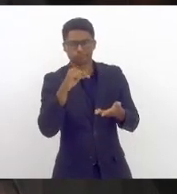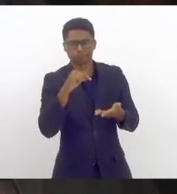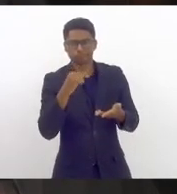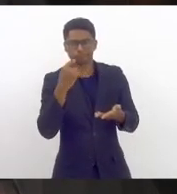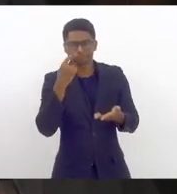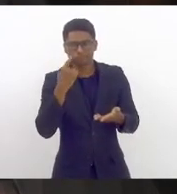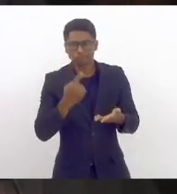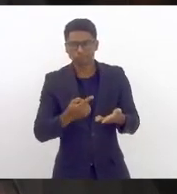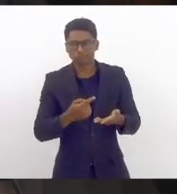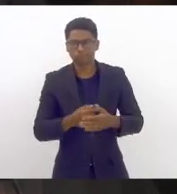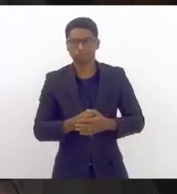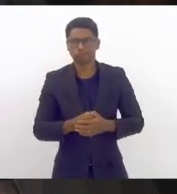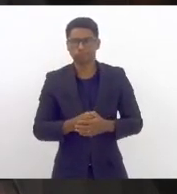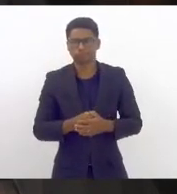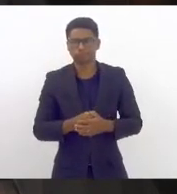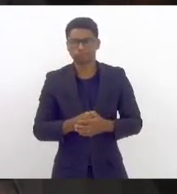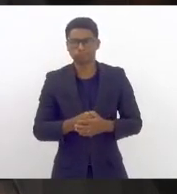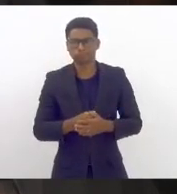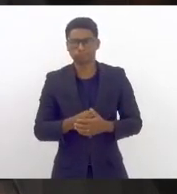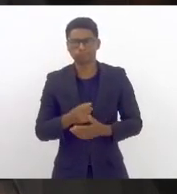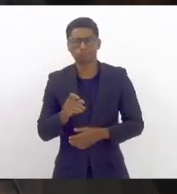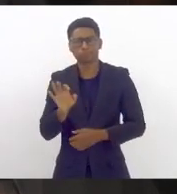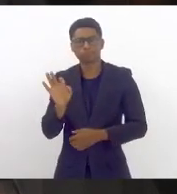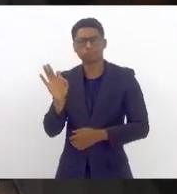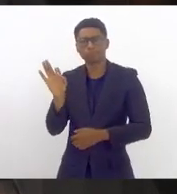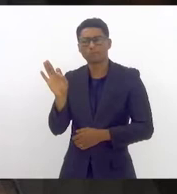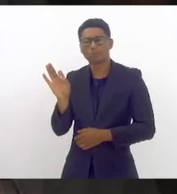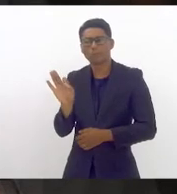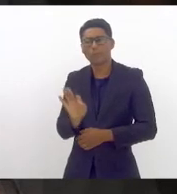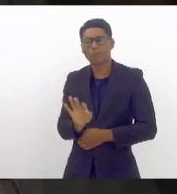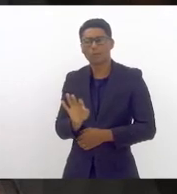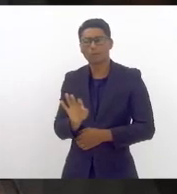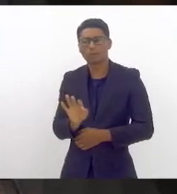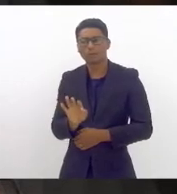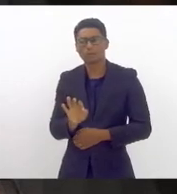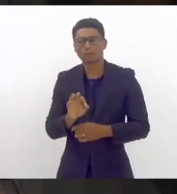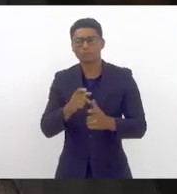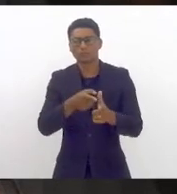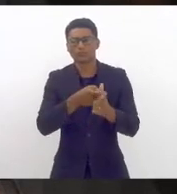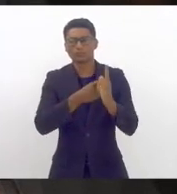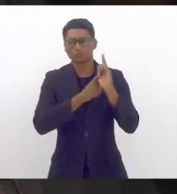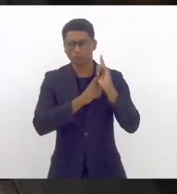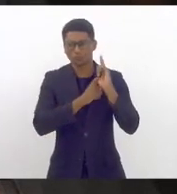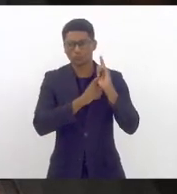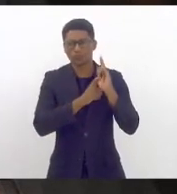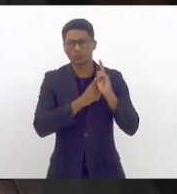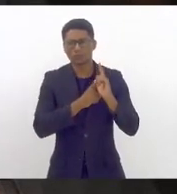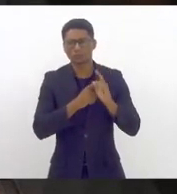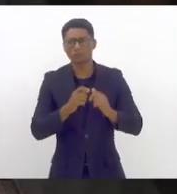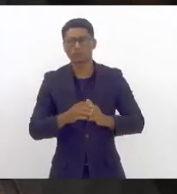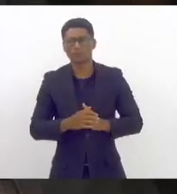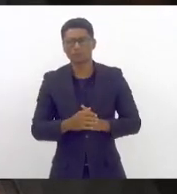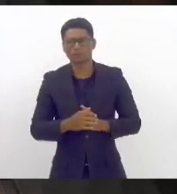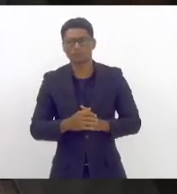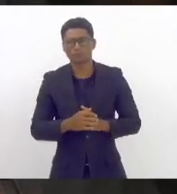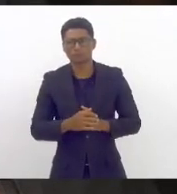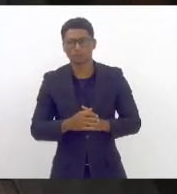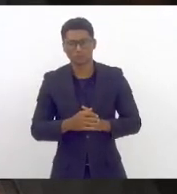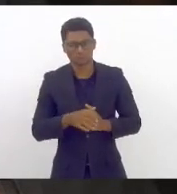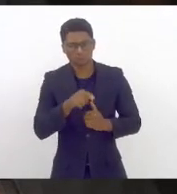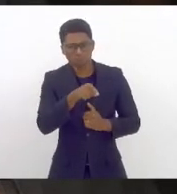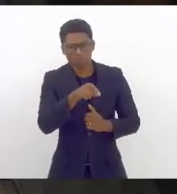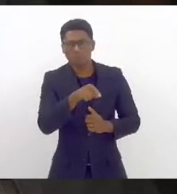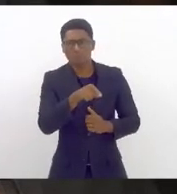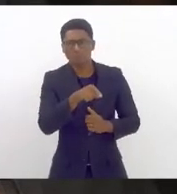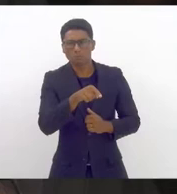os índices de correção da dívida que são aplicados e definidos por